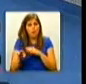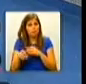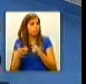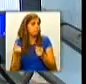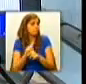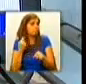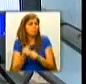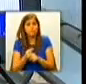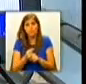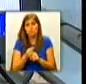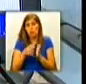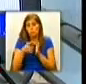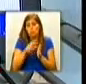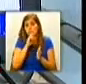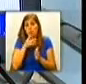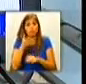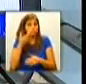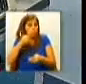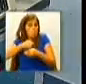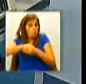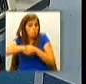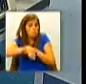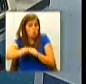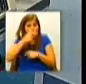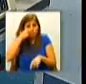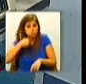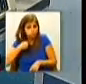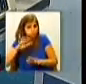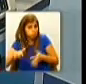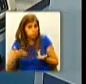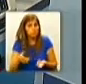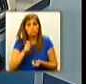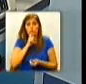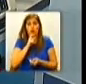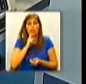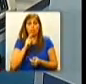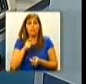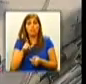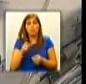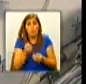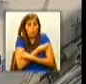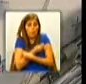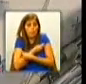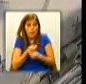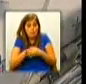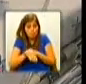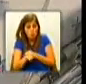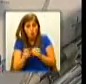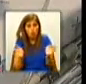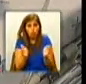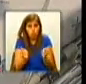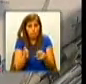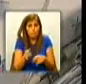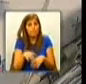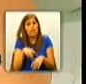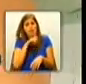que possam surgir durante um parto, até todo o tipo de complicações que possam surgir num recém-nascido. É possível simular neles,